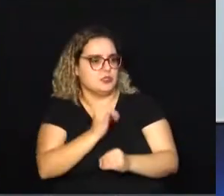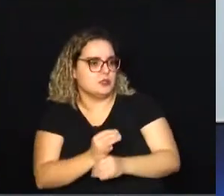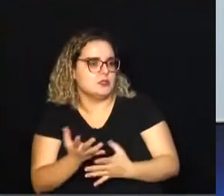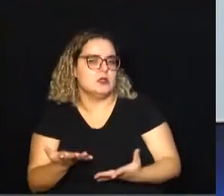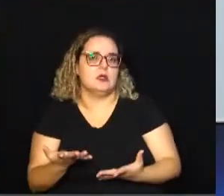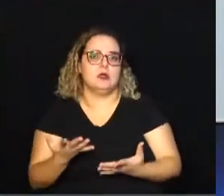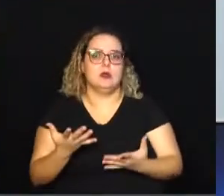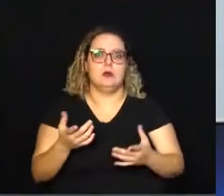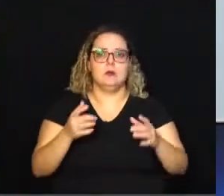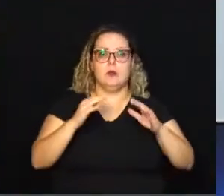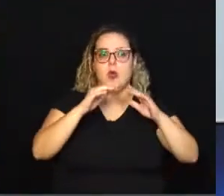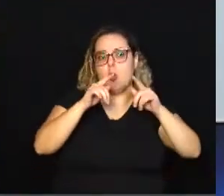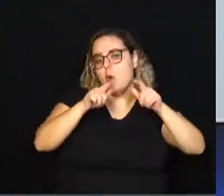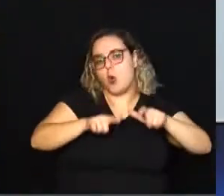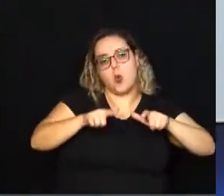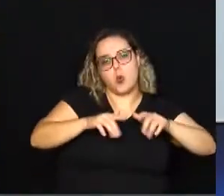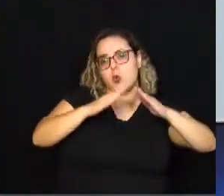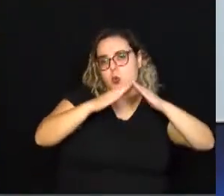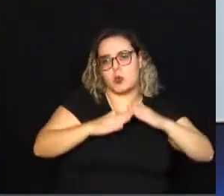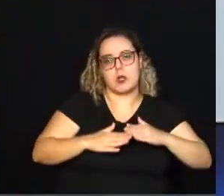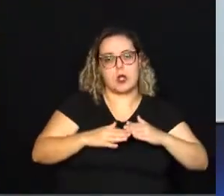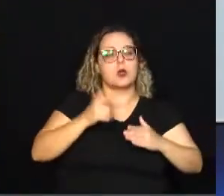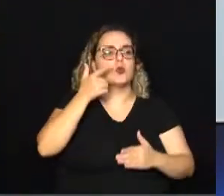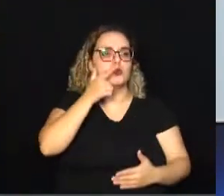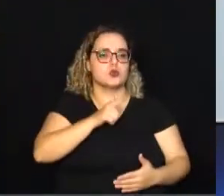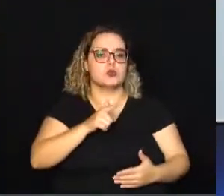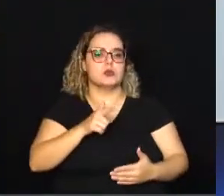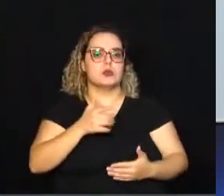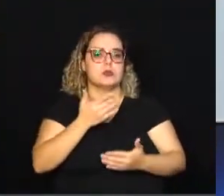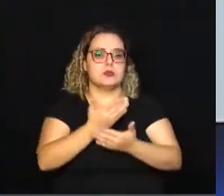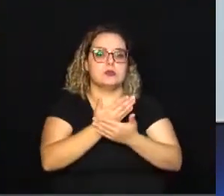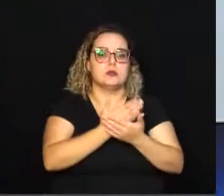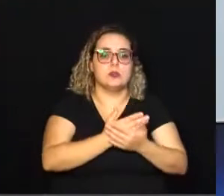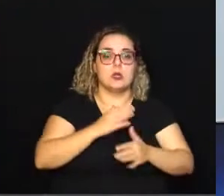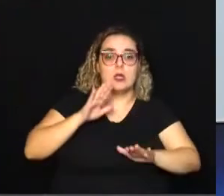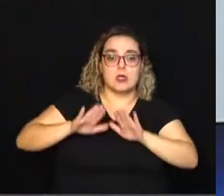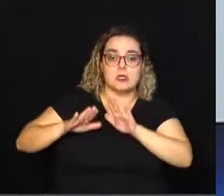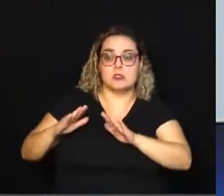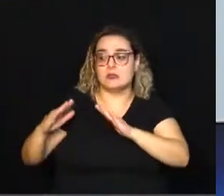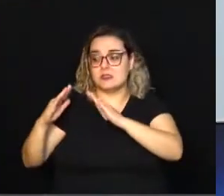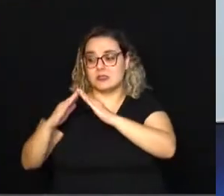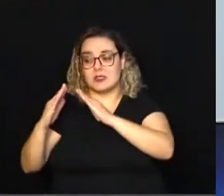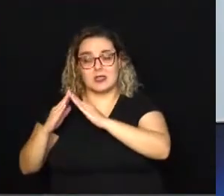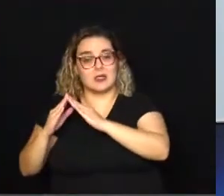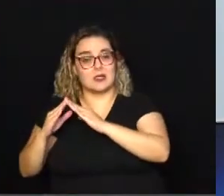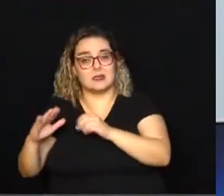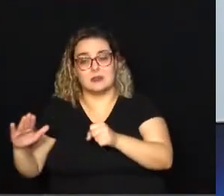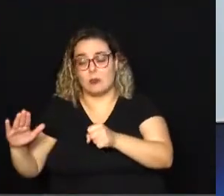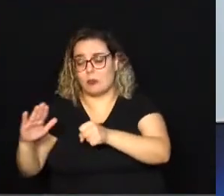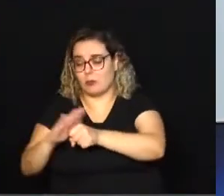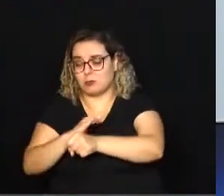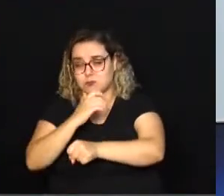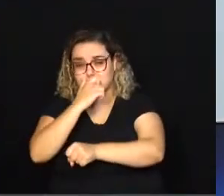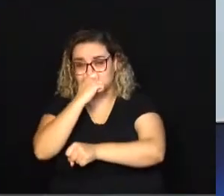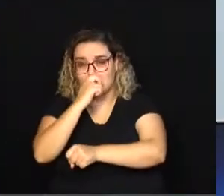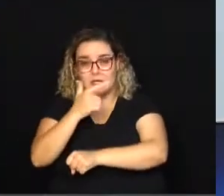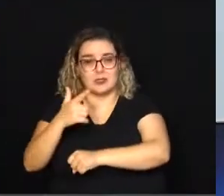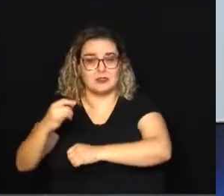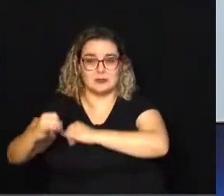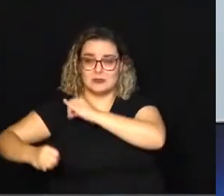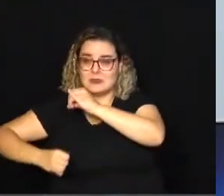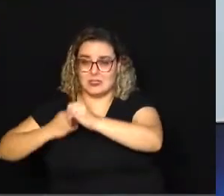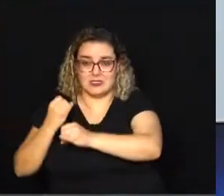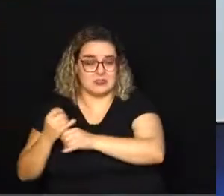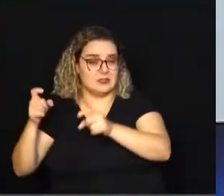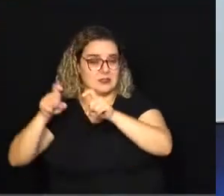um computador, que não tem um celular, que às vezes a conexão de internet é ruim, que não consegue chegar numa comunidade, a disparidade do